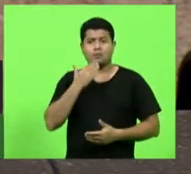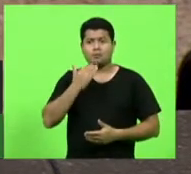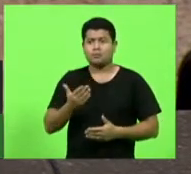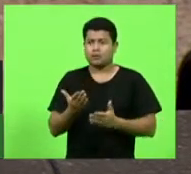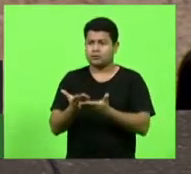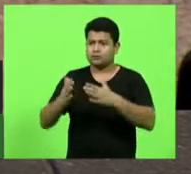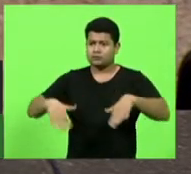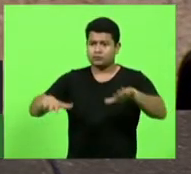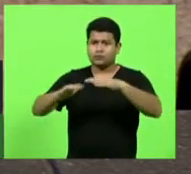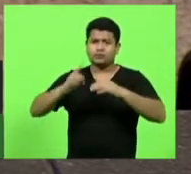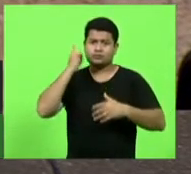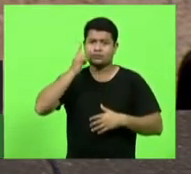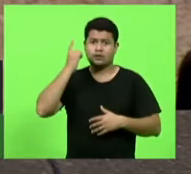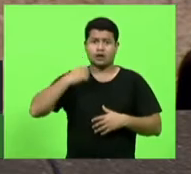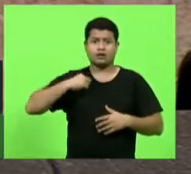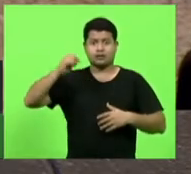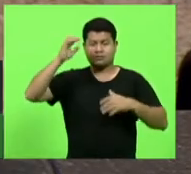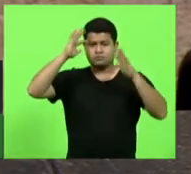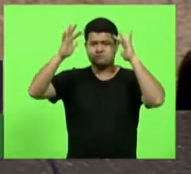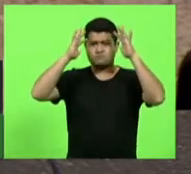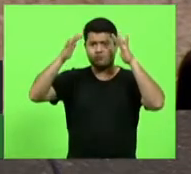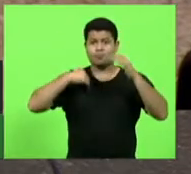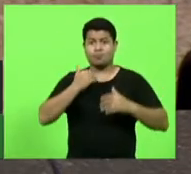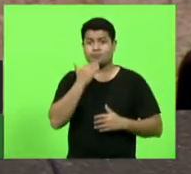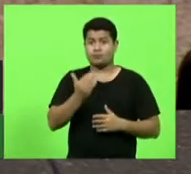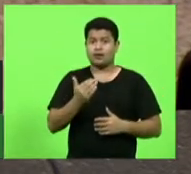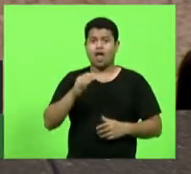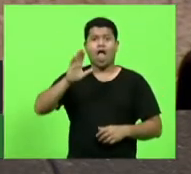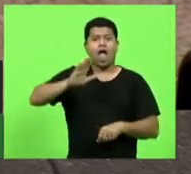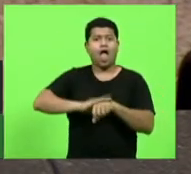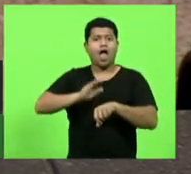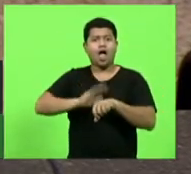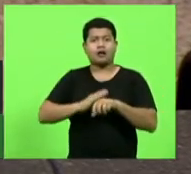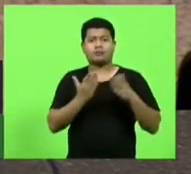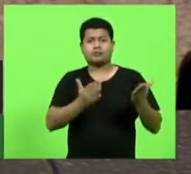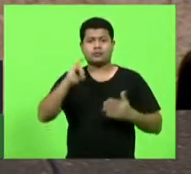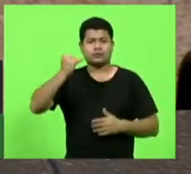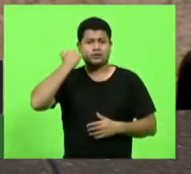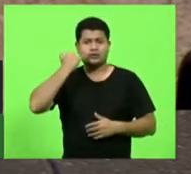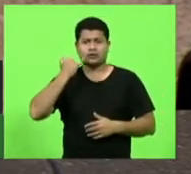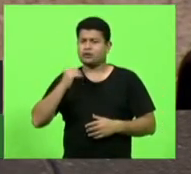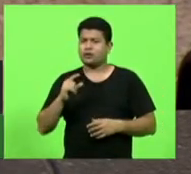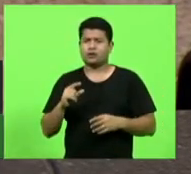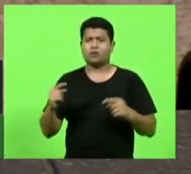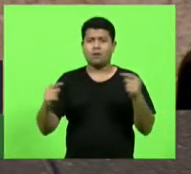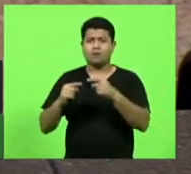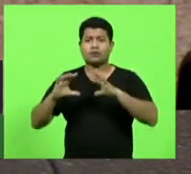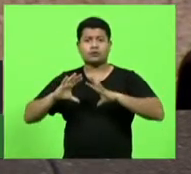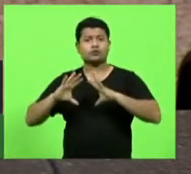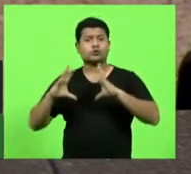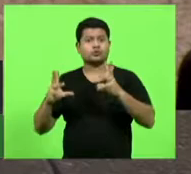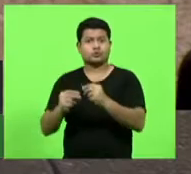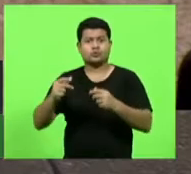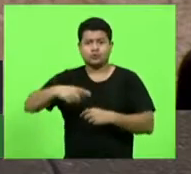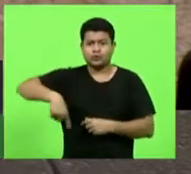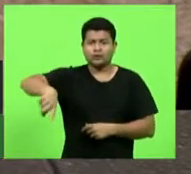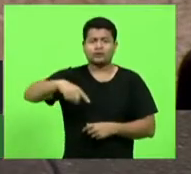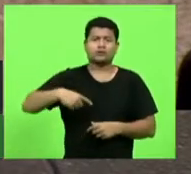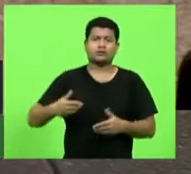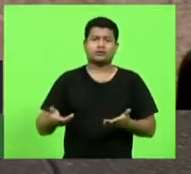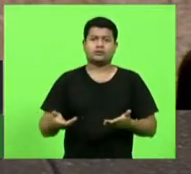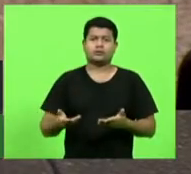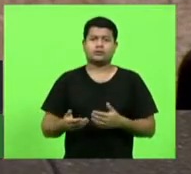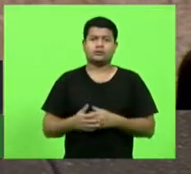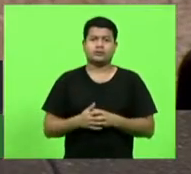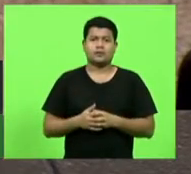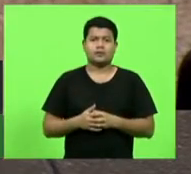fato, que considerem esse pedido, que não é do deputado Gessé, é de todos nós. É de todos nós.